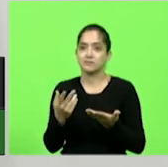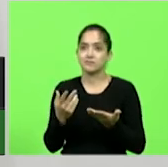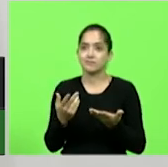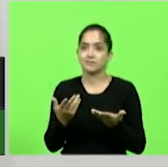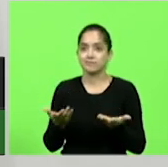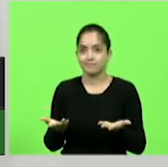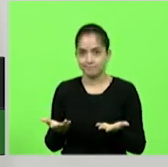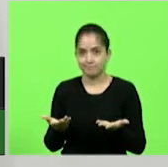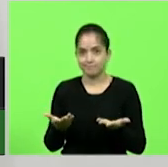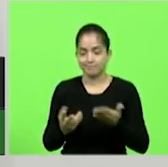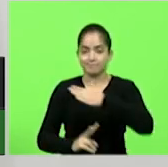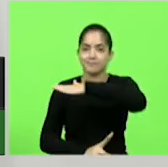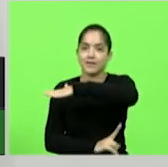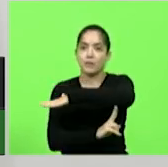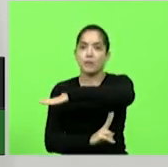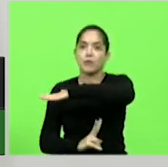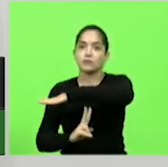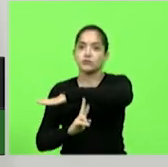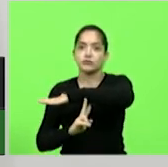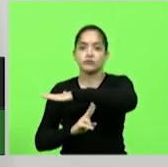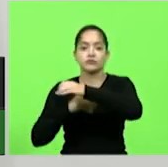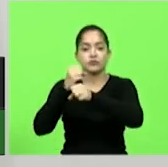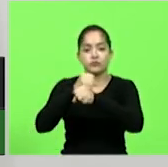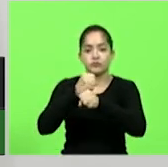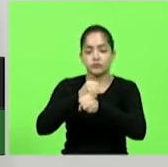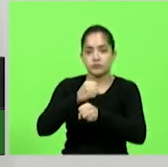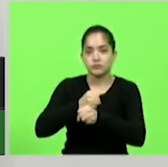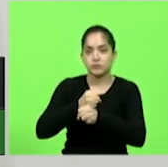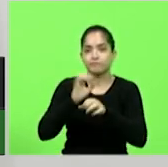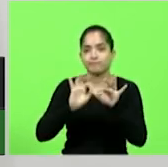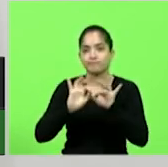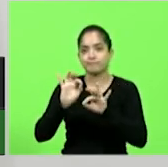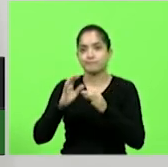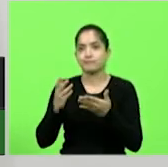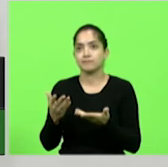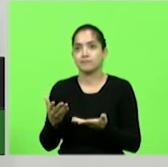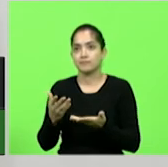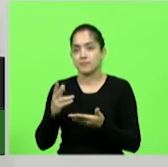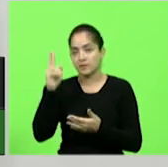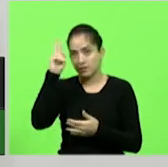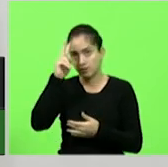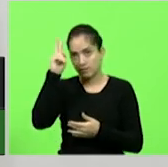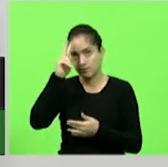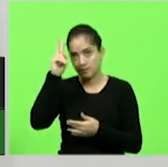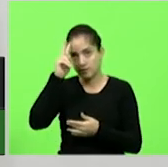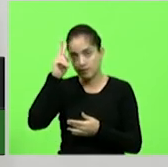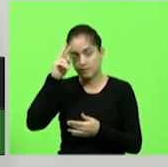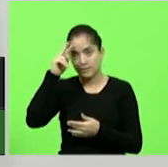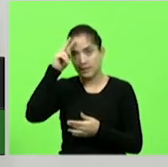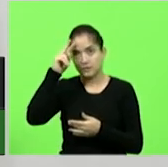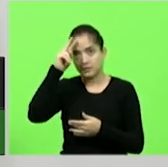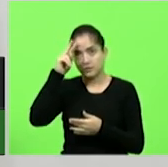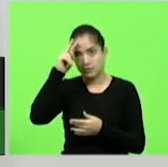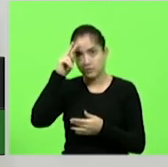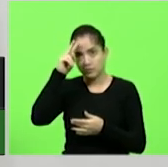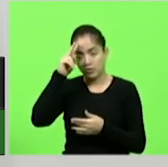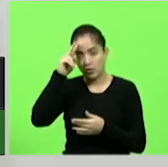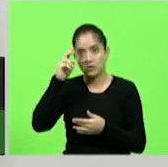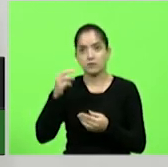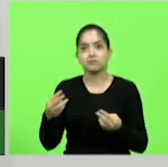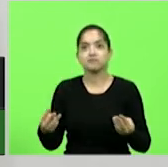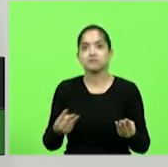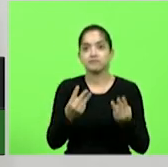e da ponte. Me lembra de uma piada que tem a história do inferno brasileiro e o